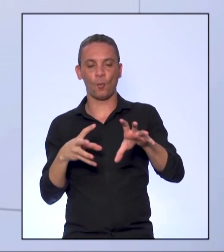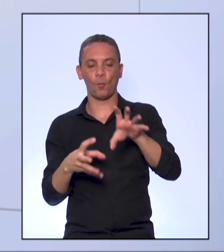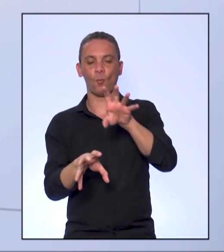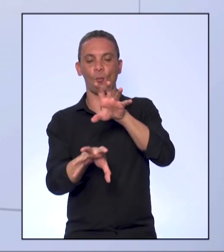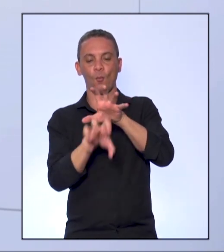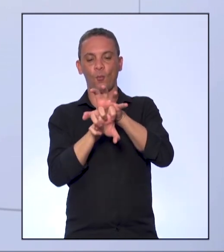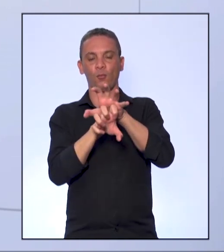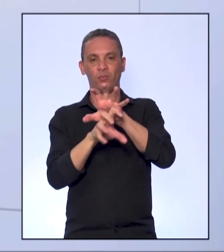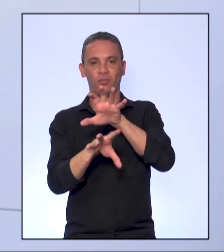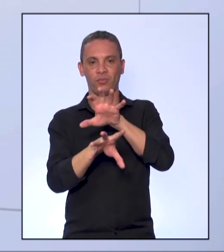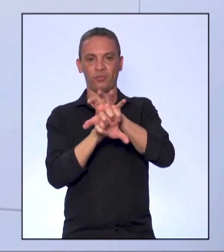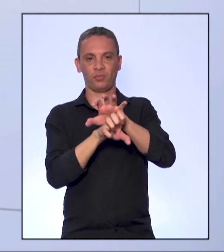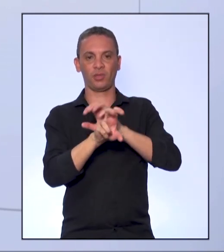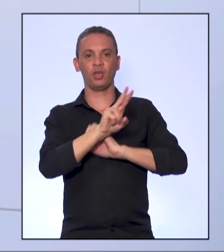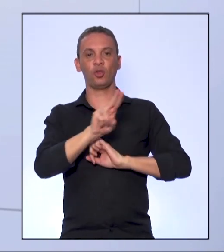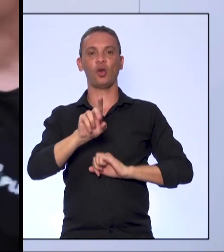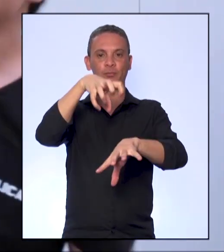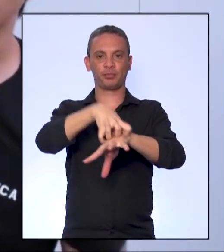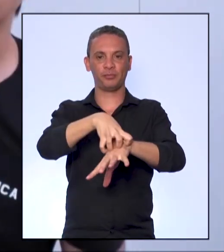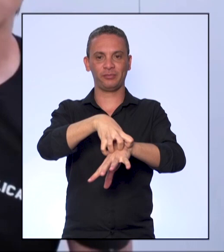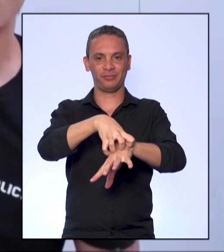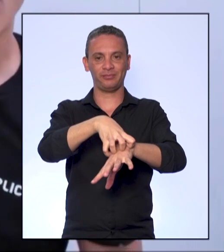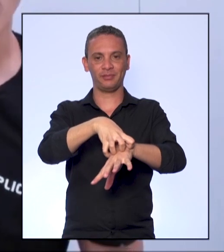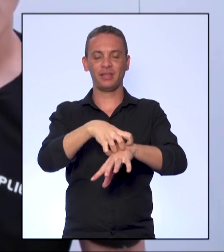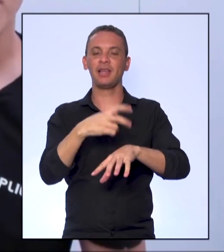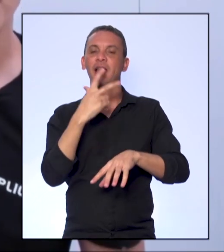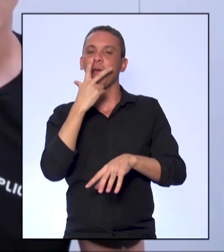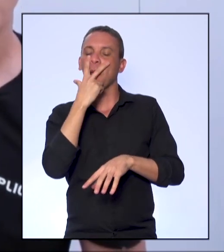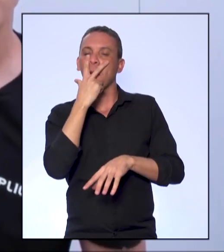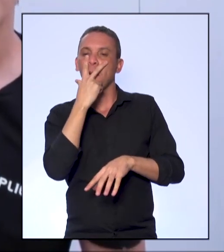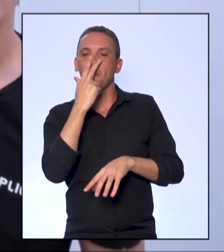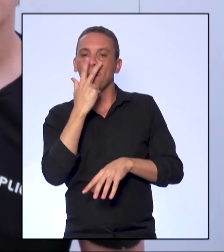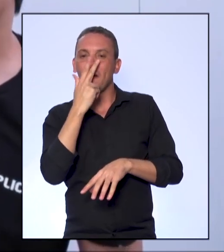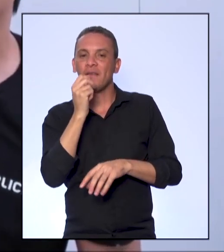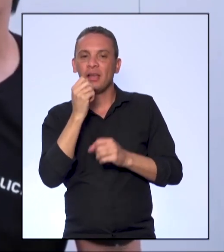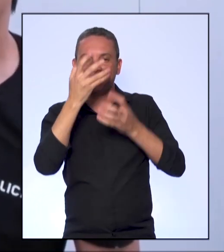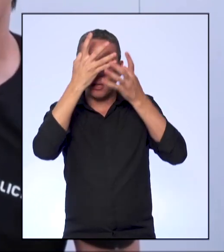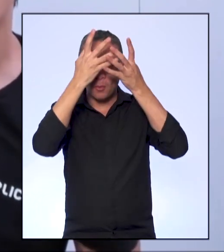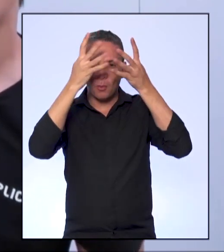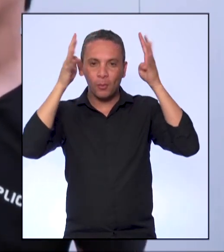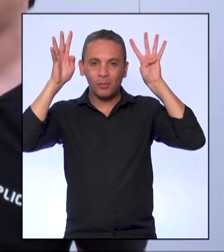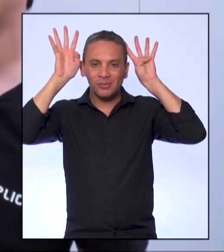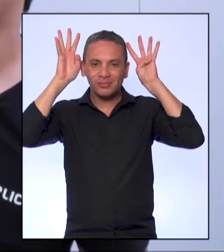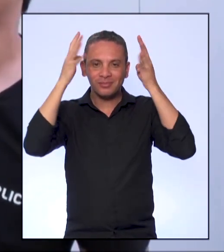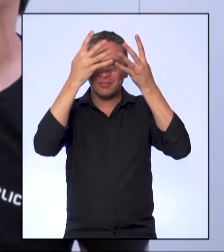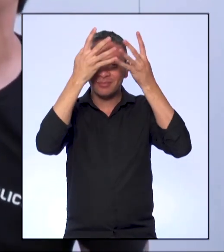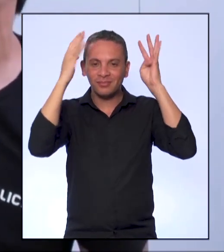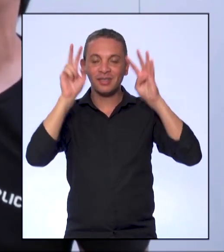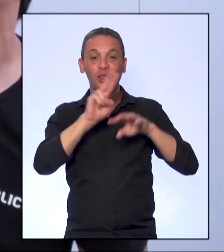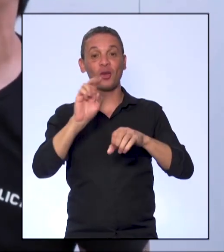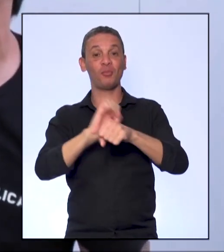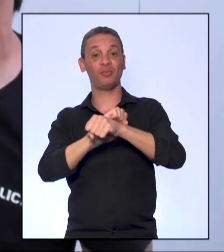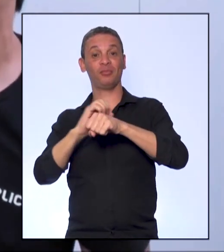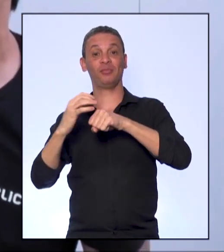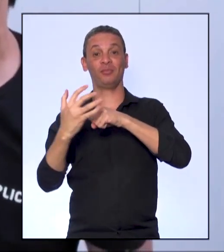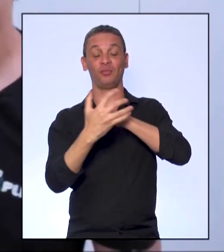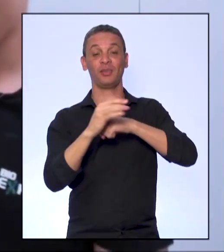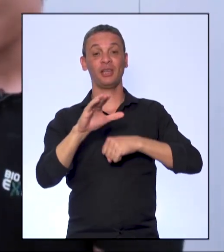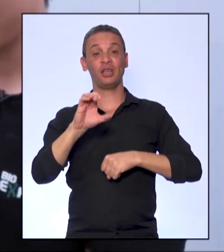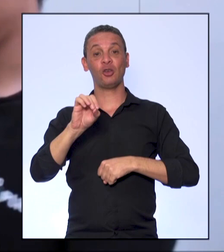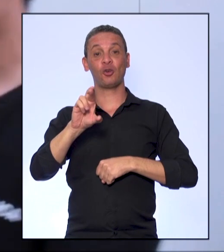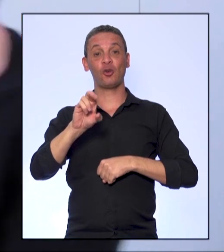chama de glicoproteínas, que ela parece uma coroa. Por isso que deu o nome de corona. Corona vem de coroa,